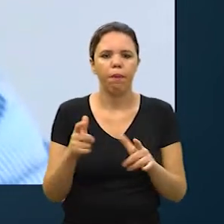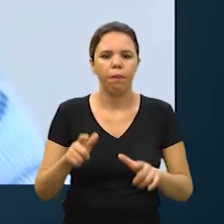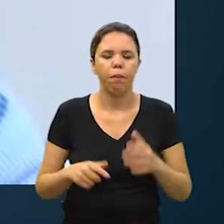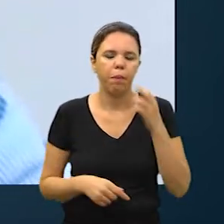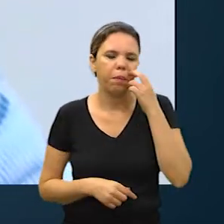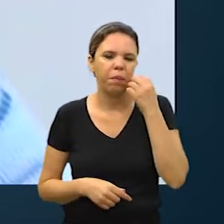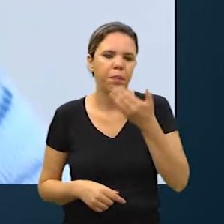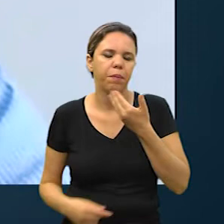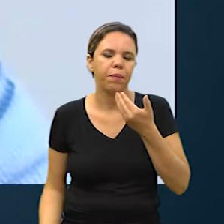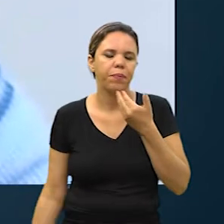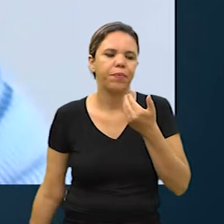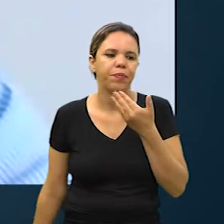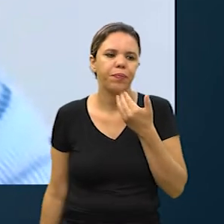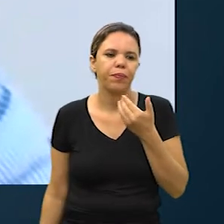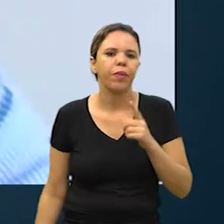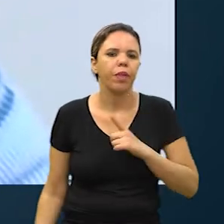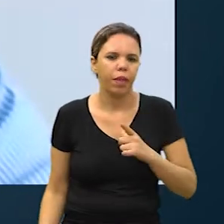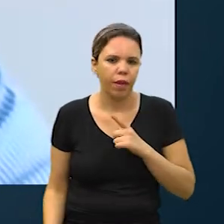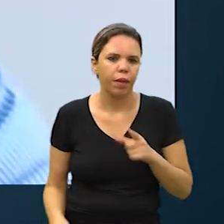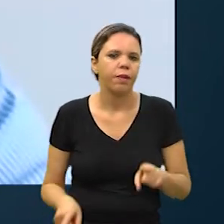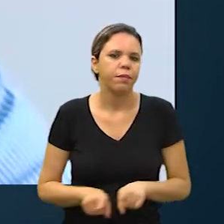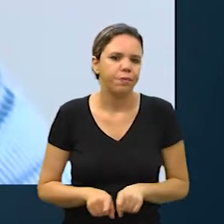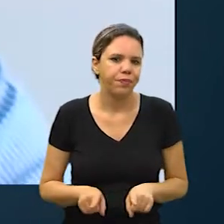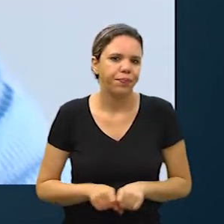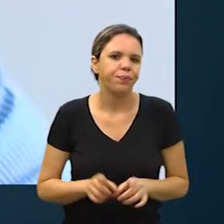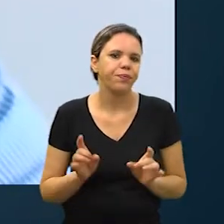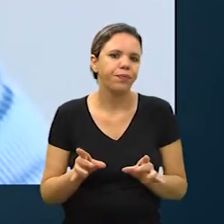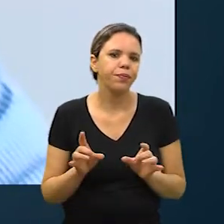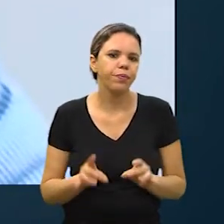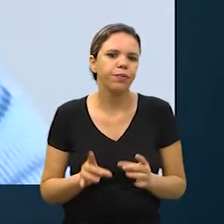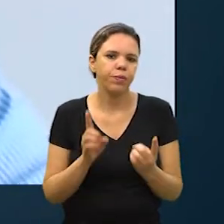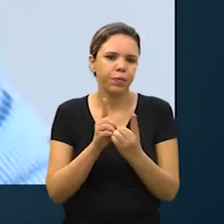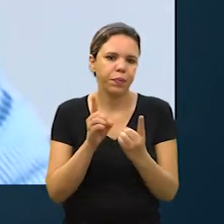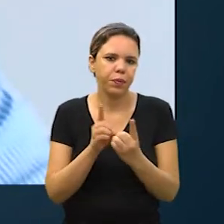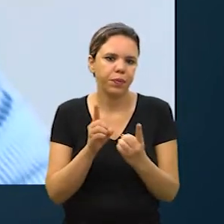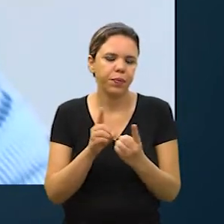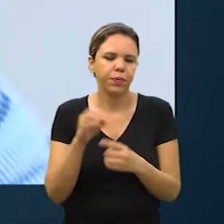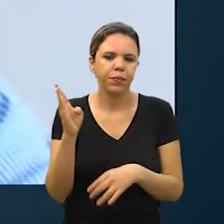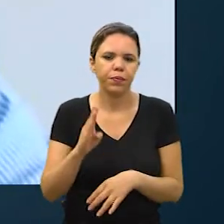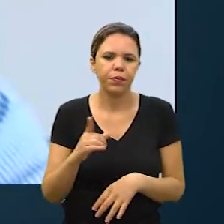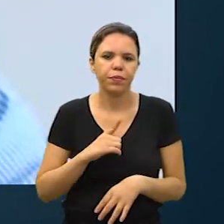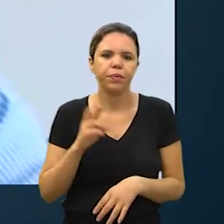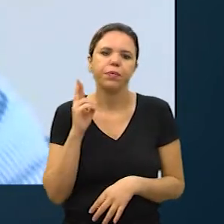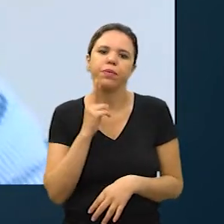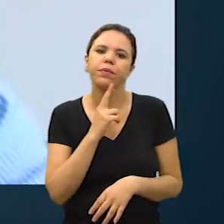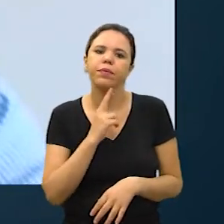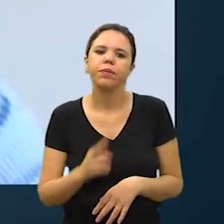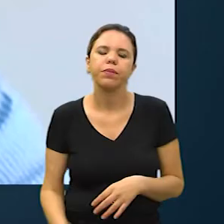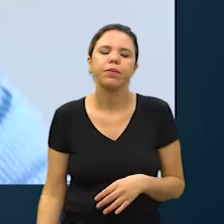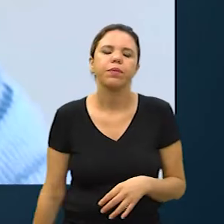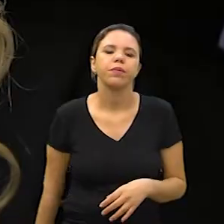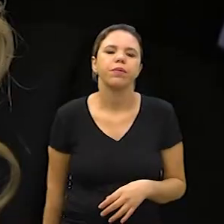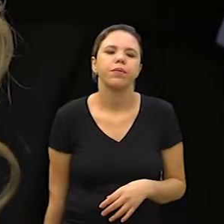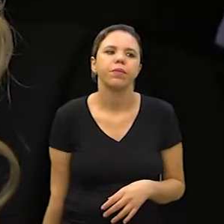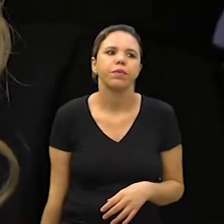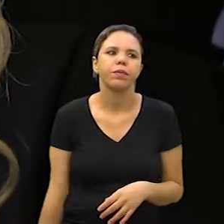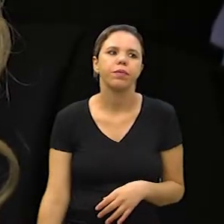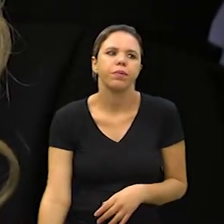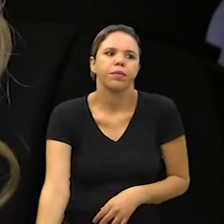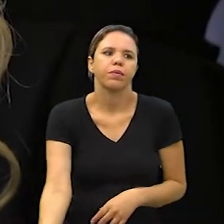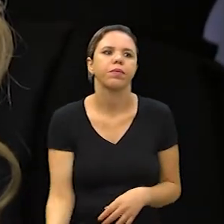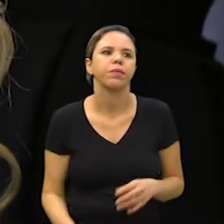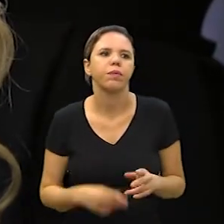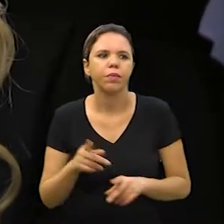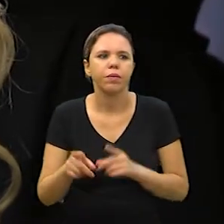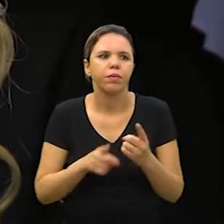né? Esse é mais fácil. Tem a situação também que você quer vender um serviço. Então, você tem no Brasil um restaurante, você tem no Brasil uma